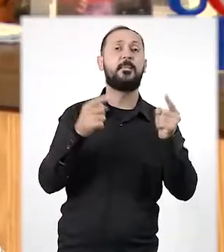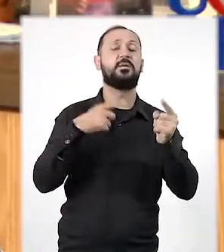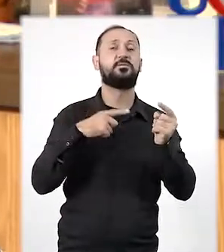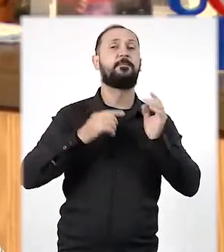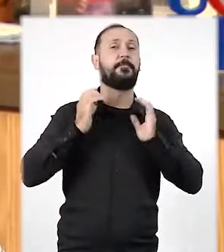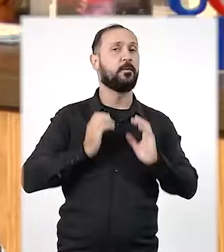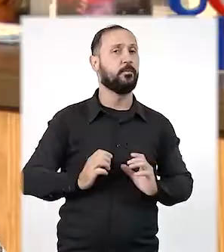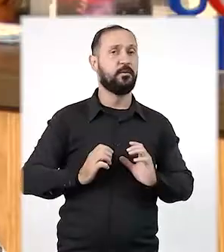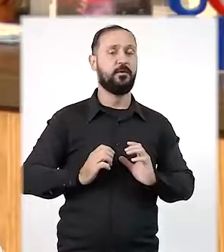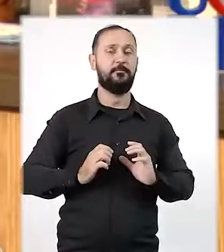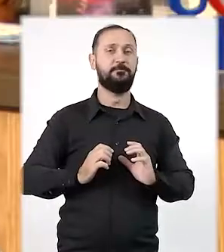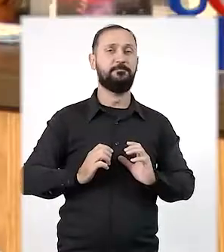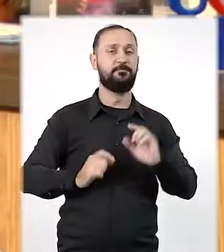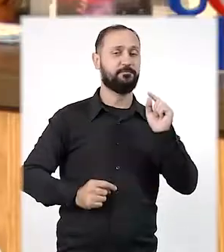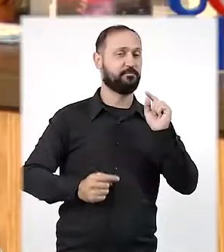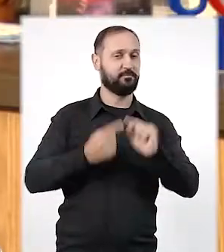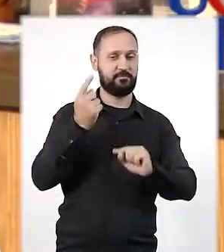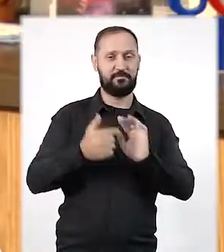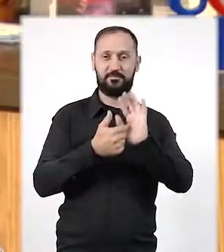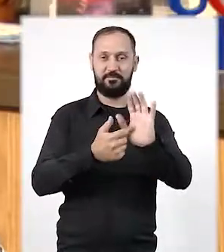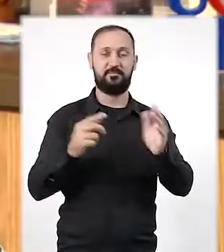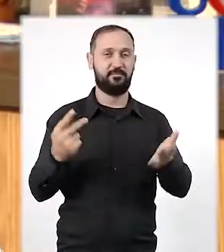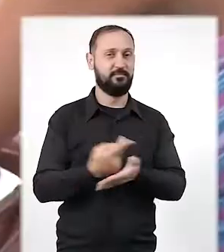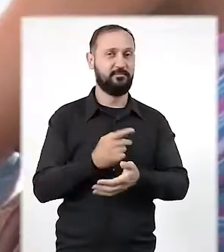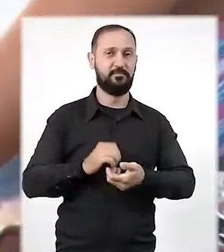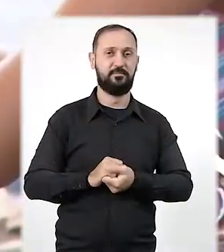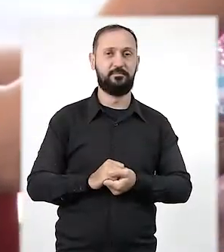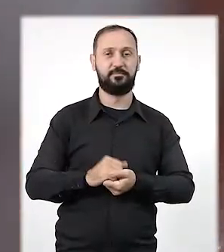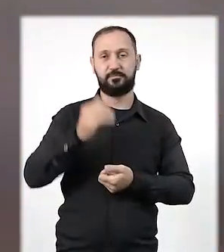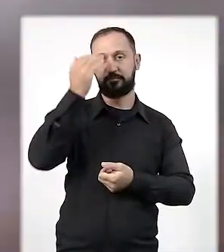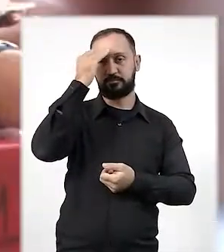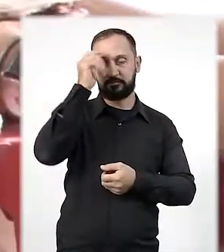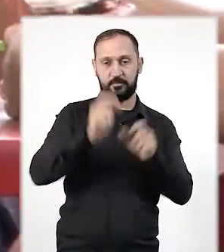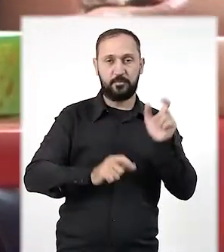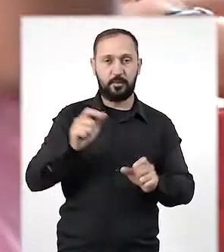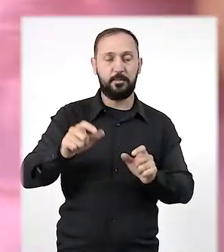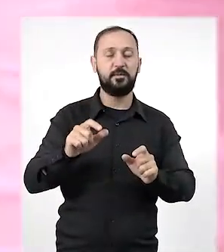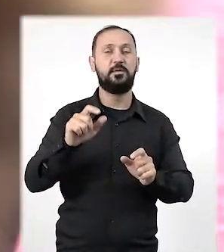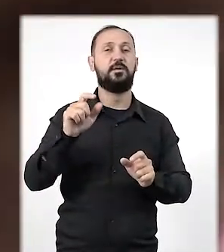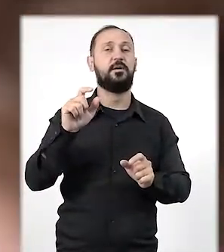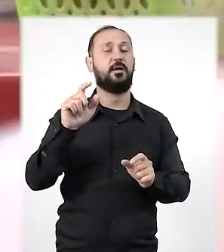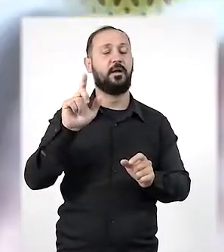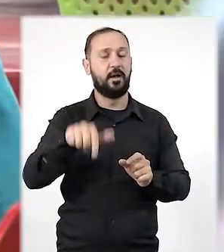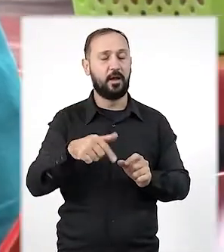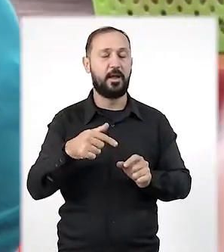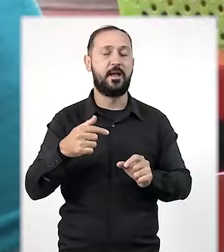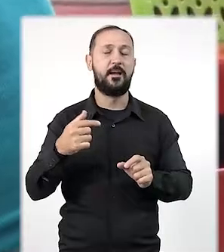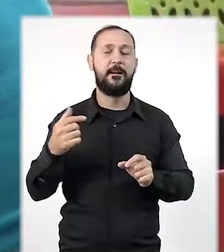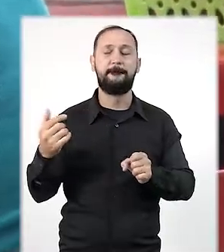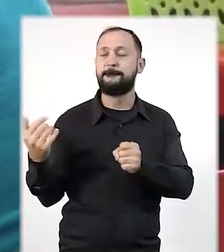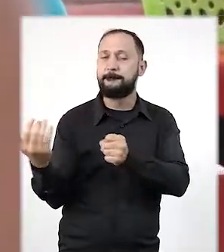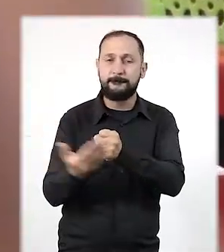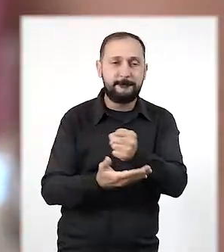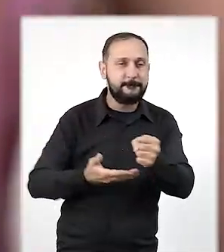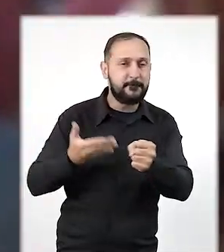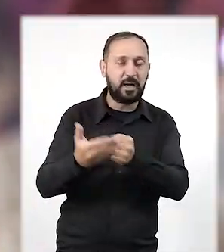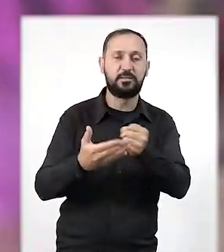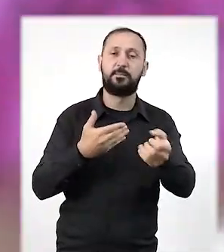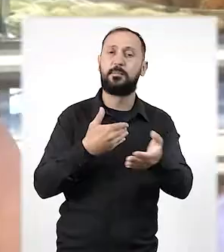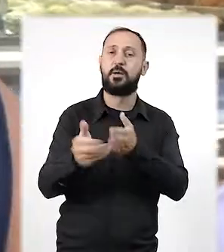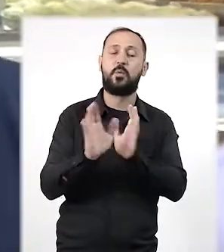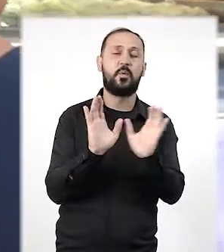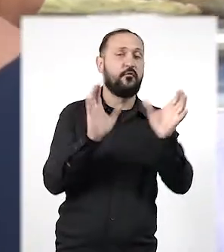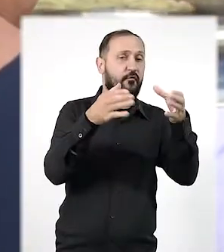mas nós temos comportamentos que mostram que não. Entender as pessoas, entender as decisões são fundamentais para